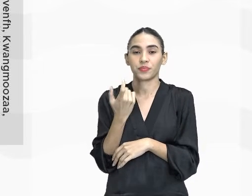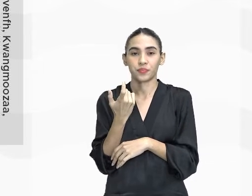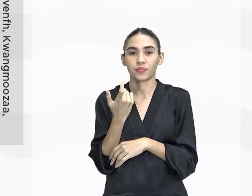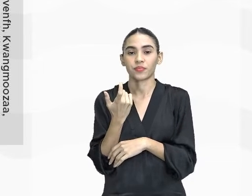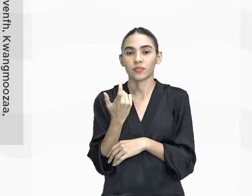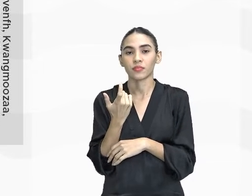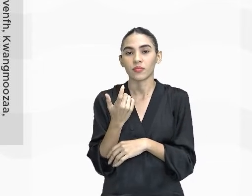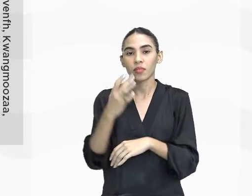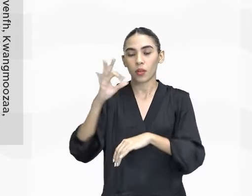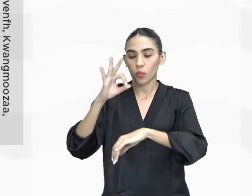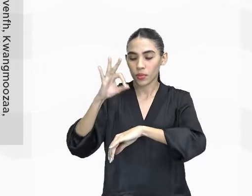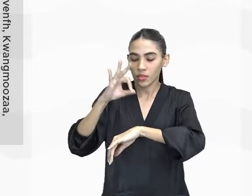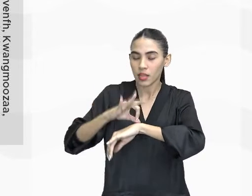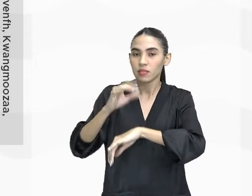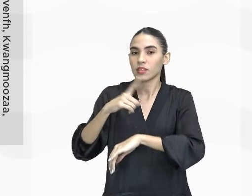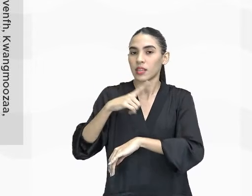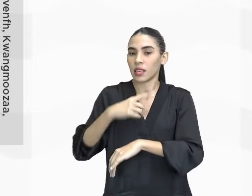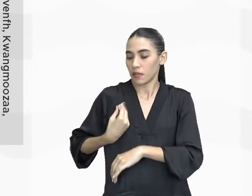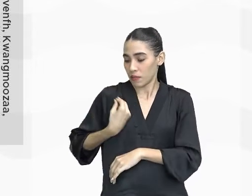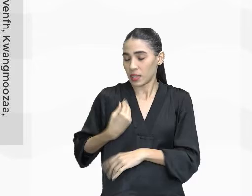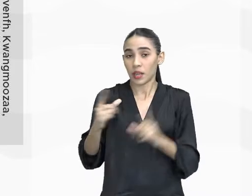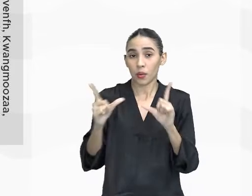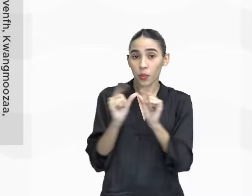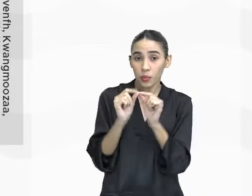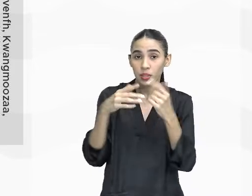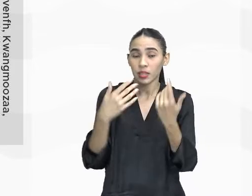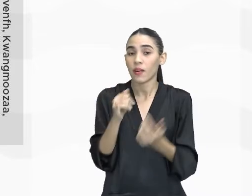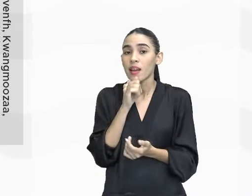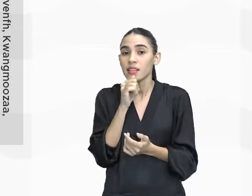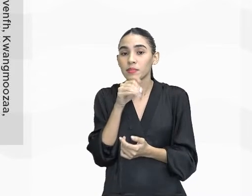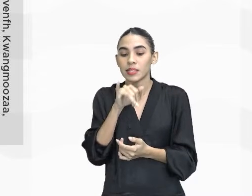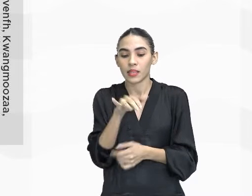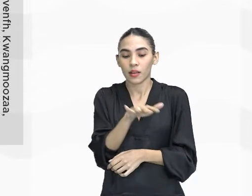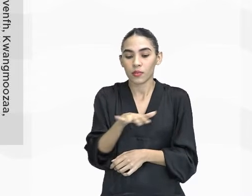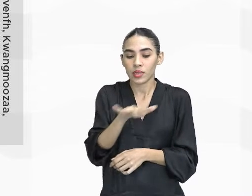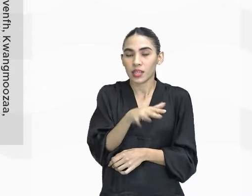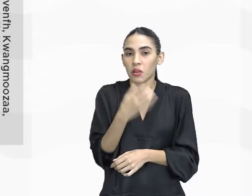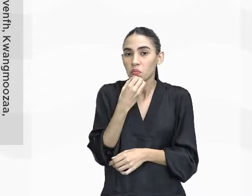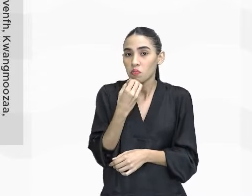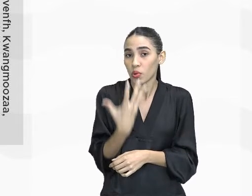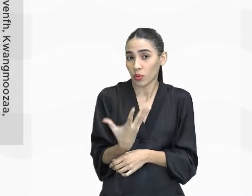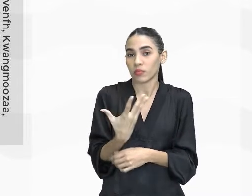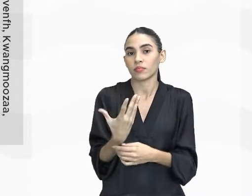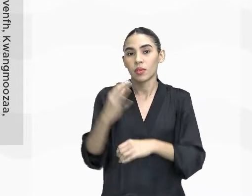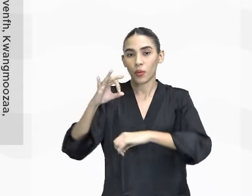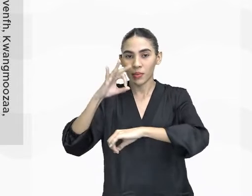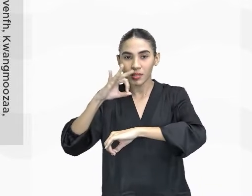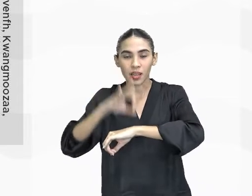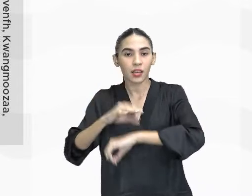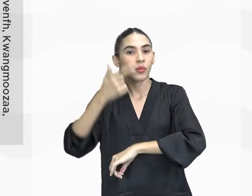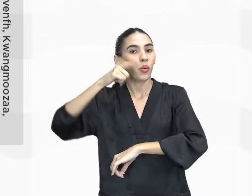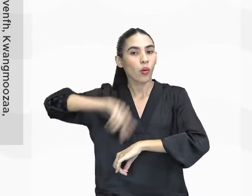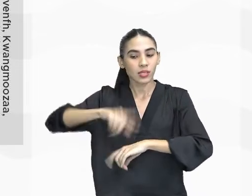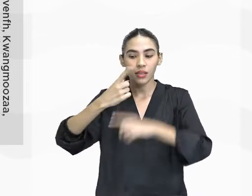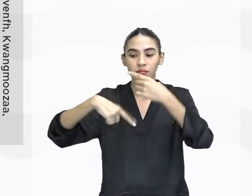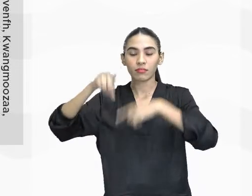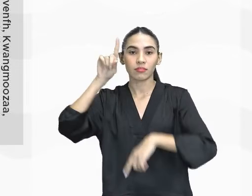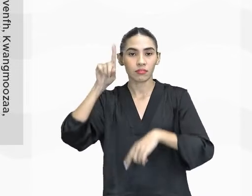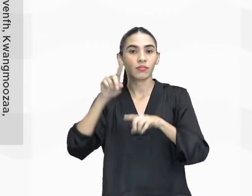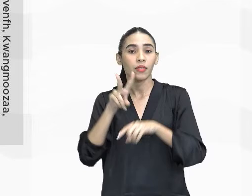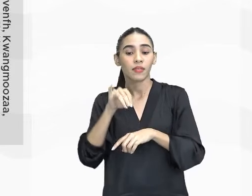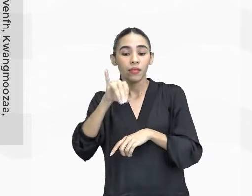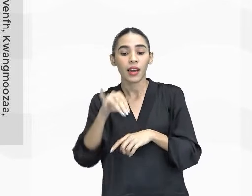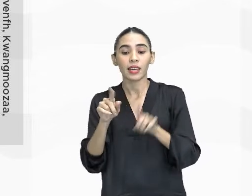que esses insetos têm uma vida mais curta. Então, quando a gente tem ali um cenário favorável para isso, esses insetos conseguem se desenvolver, vão